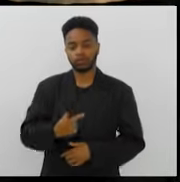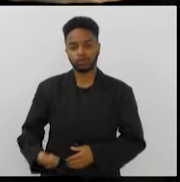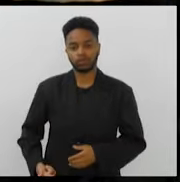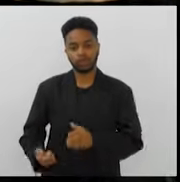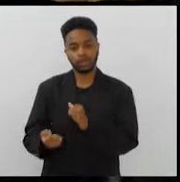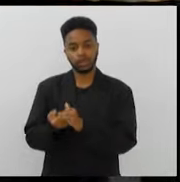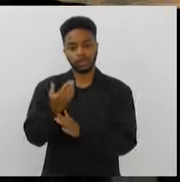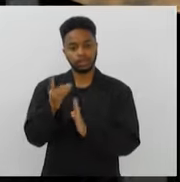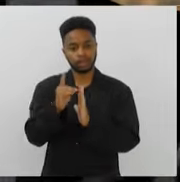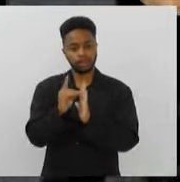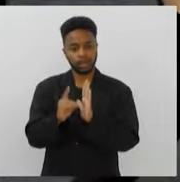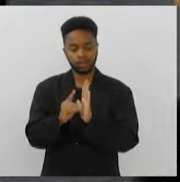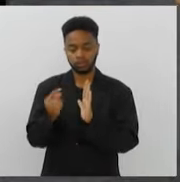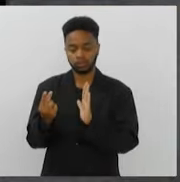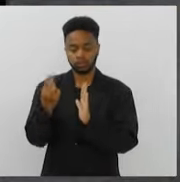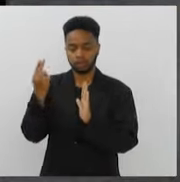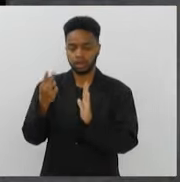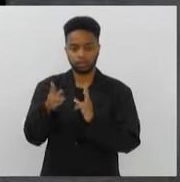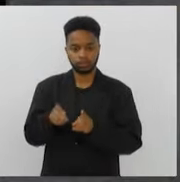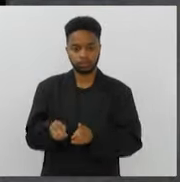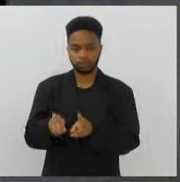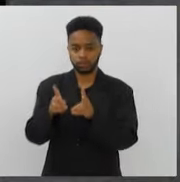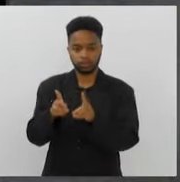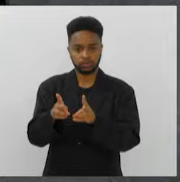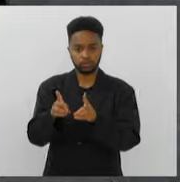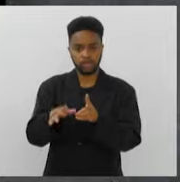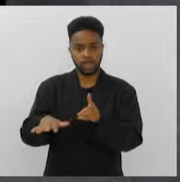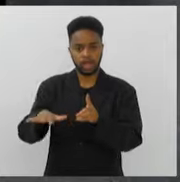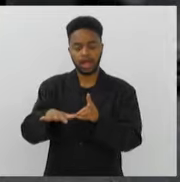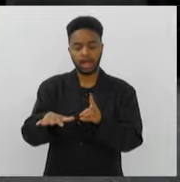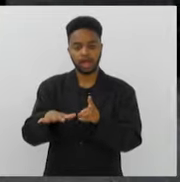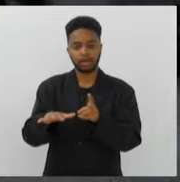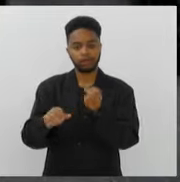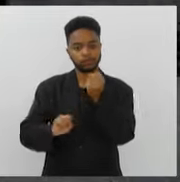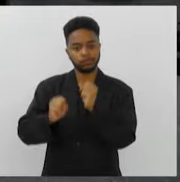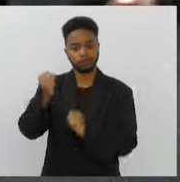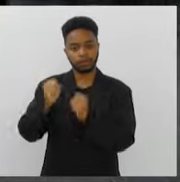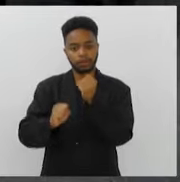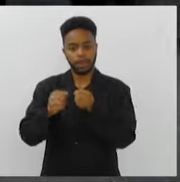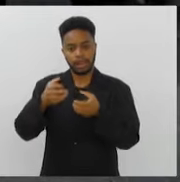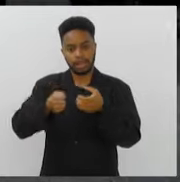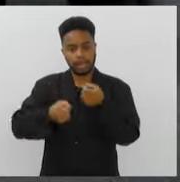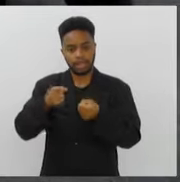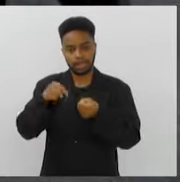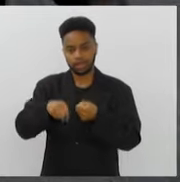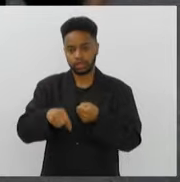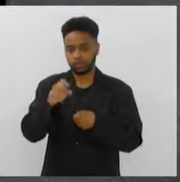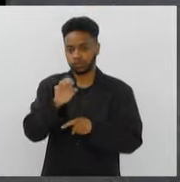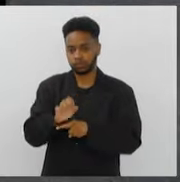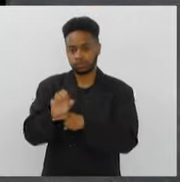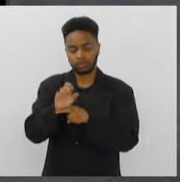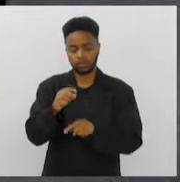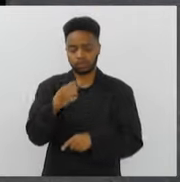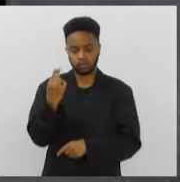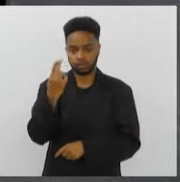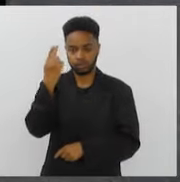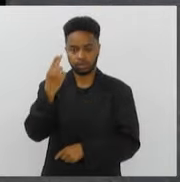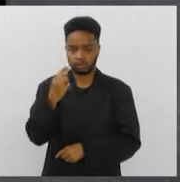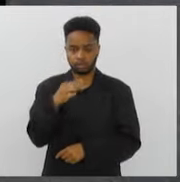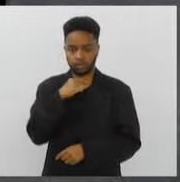não vai sobreviver a indústria de laticínio no nosso estado. Não vai sobreviver. Então, eu tenho certeza que Vossa